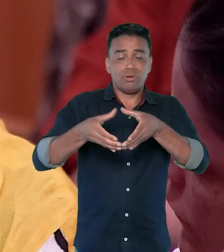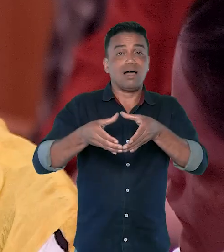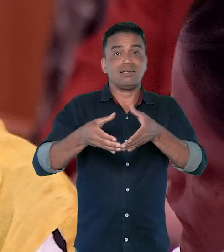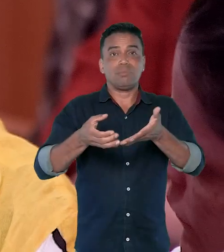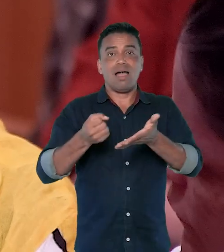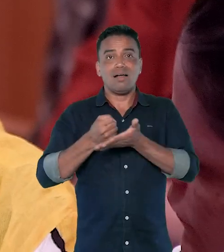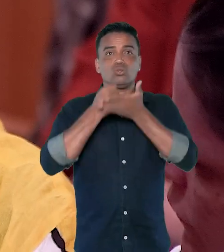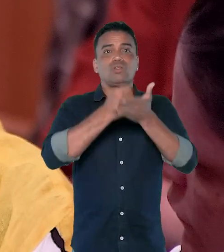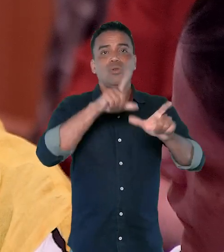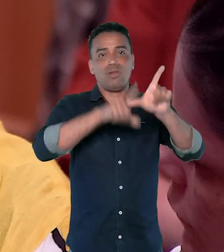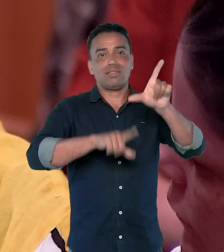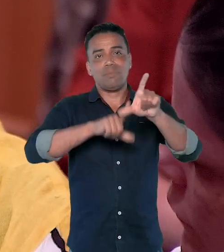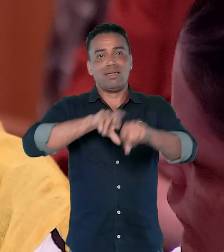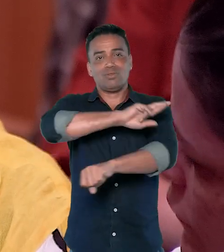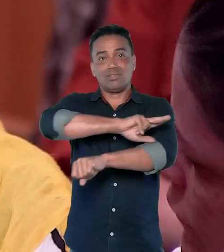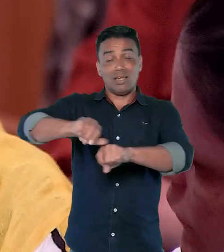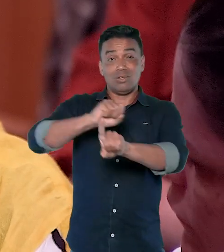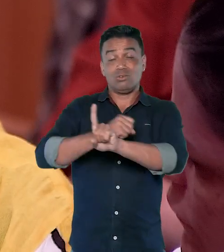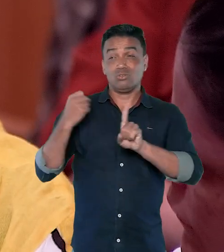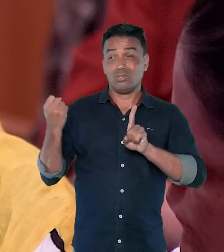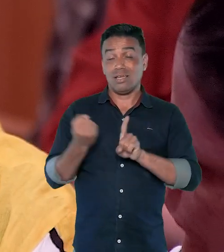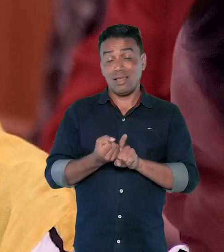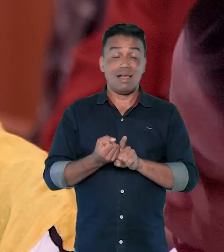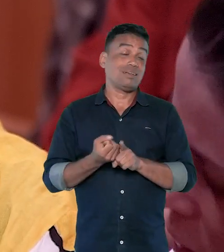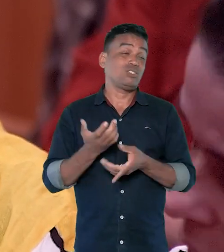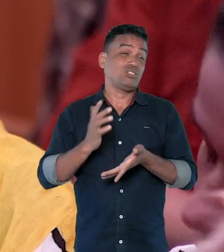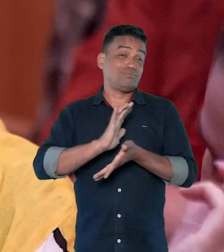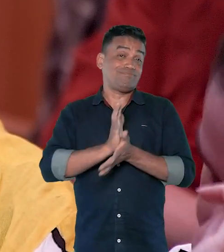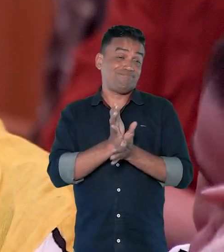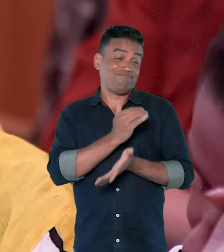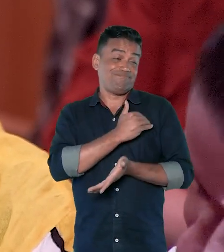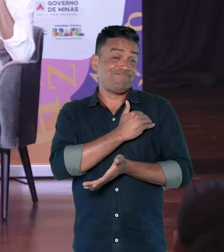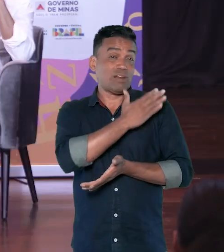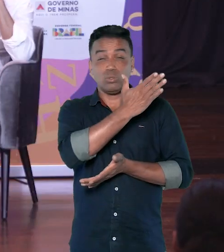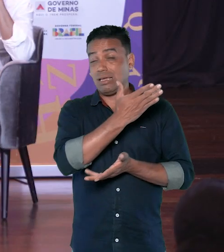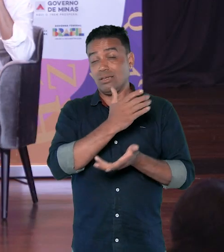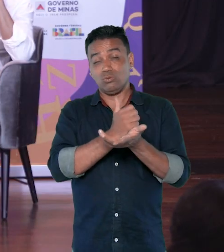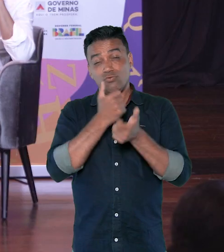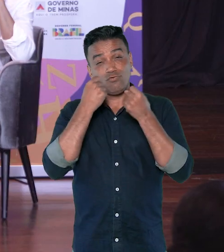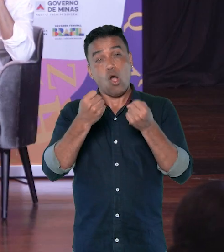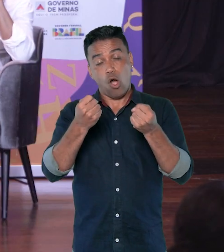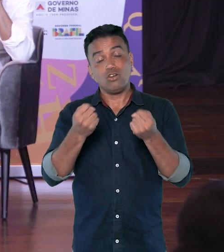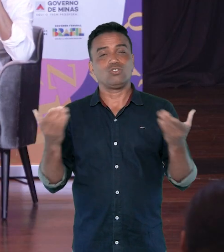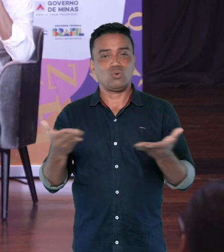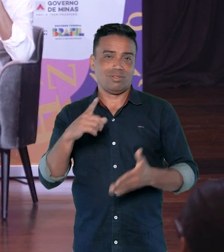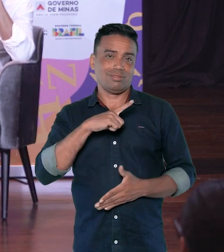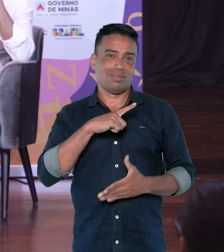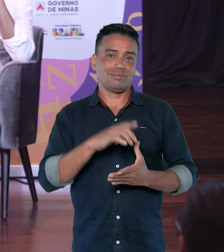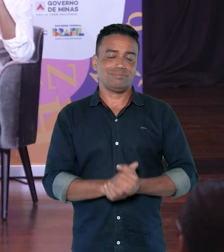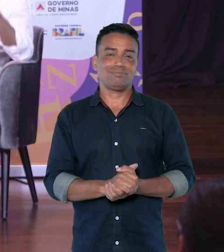ajudar nesse letramento, nessa sociedade tão retrógrada que nós estamos vivendo?